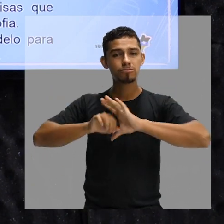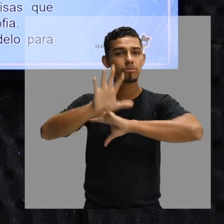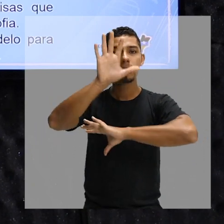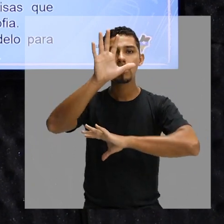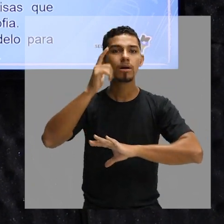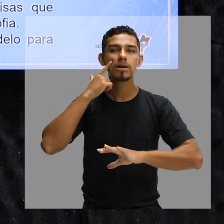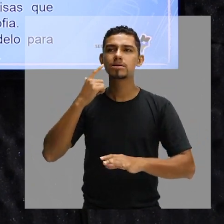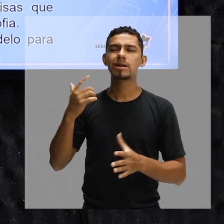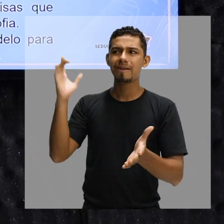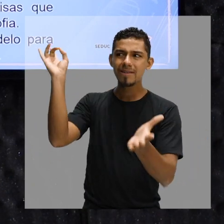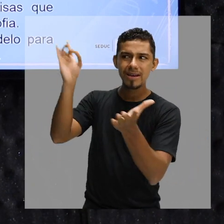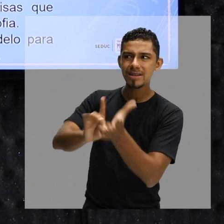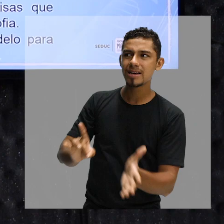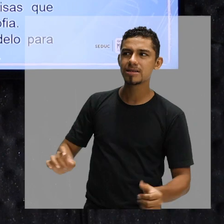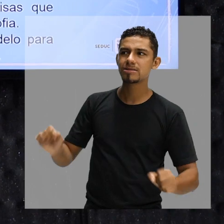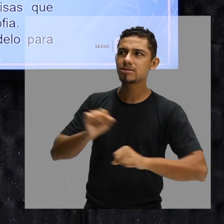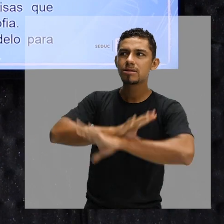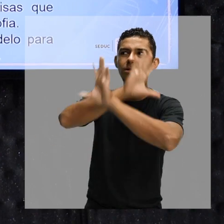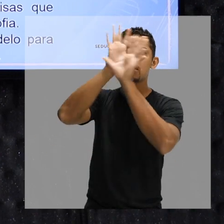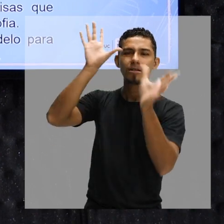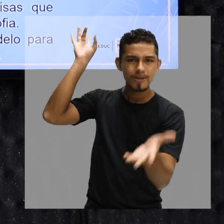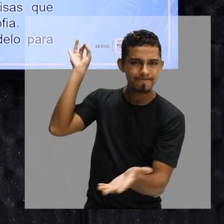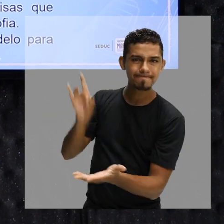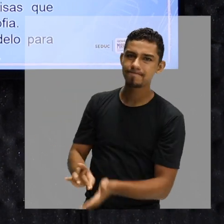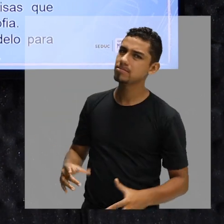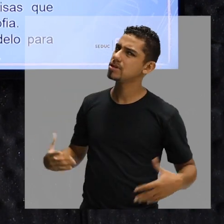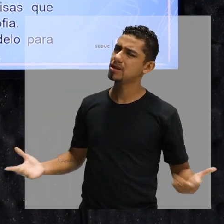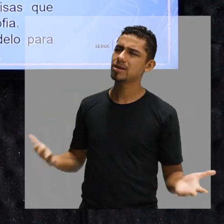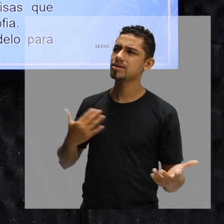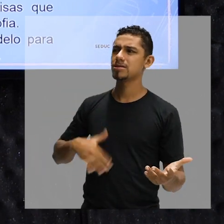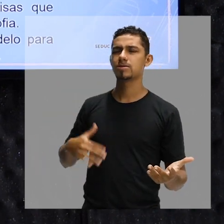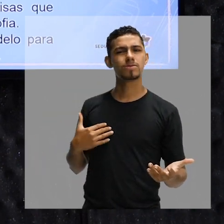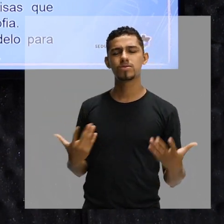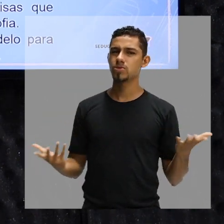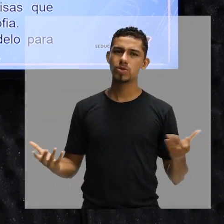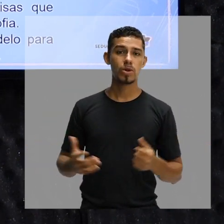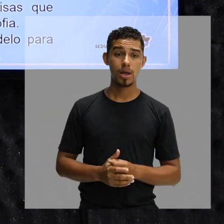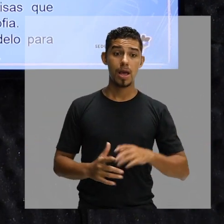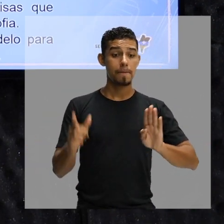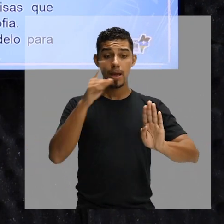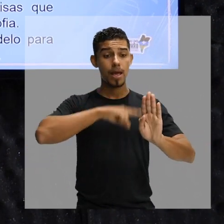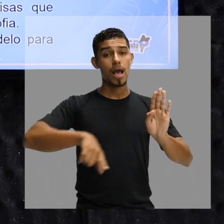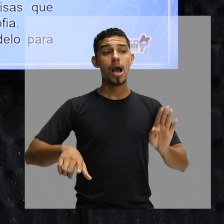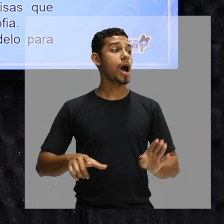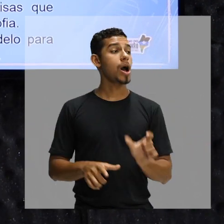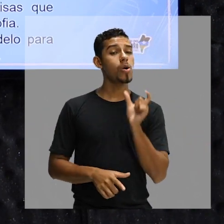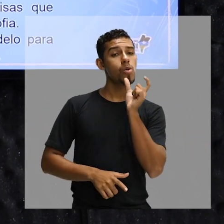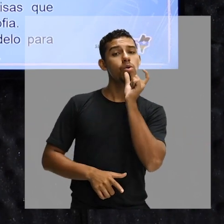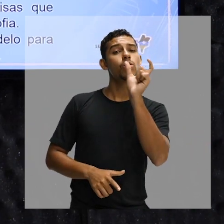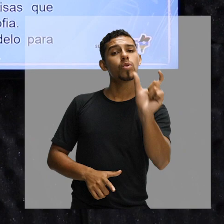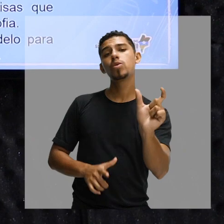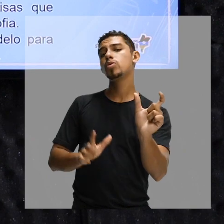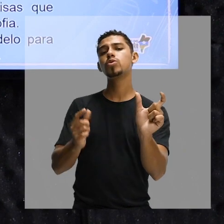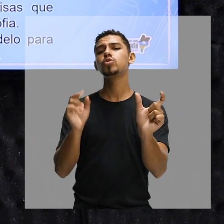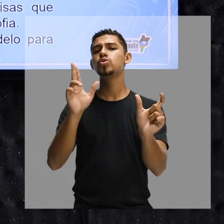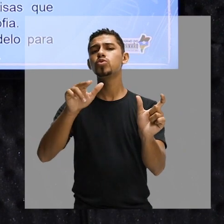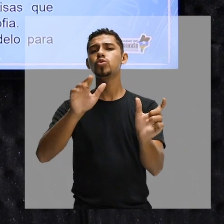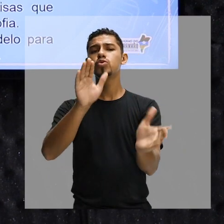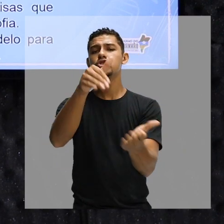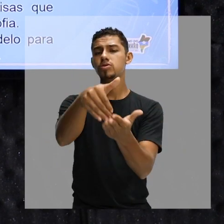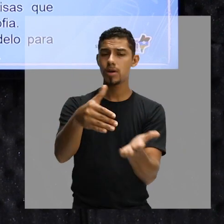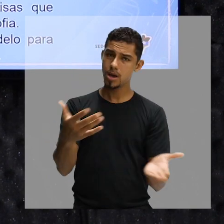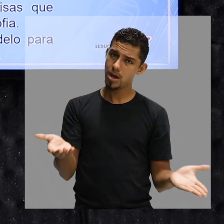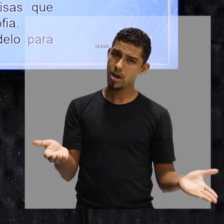resolver definitivamente. Olha essa pretensão, gente. Olha a letra B, oferecer a última palavra. Olha como vem a letra C